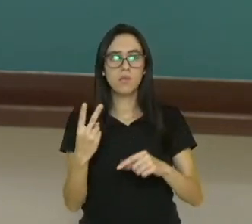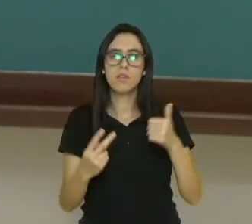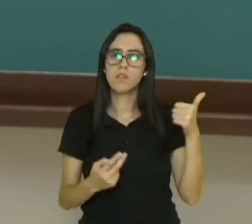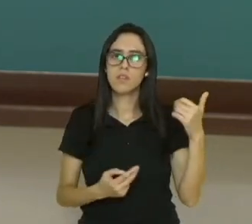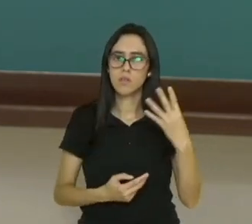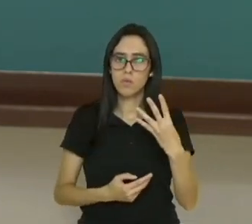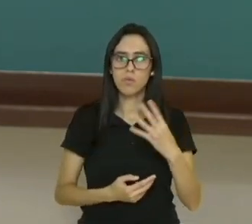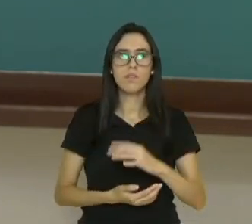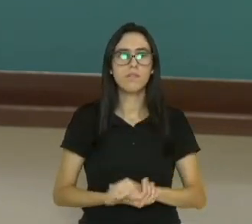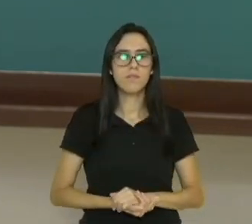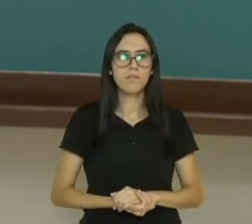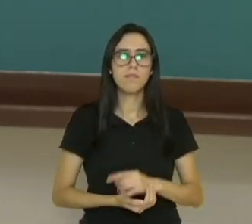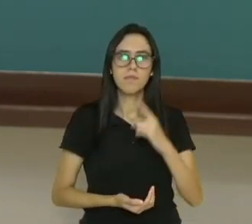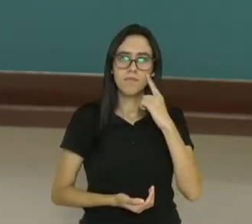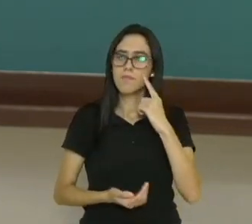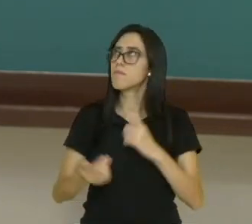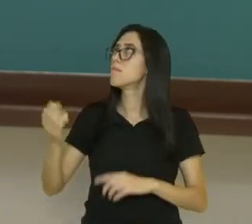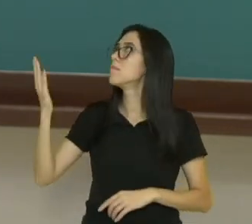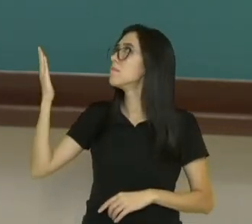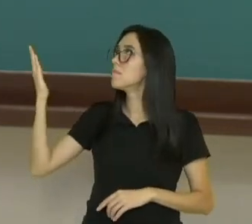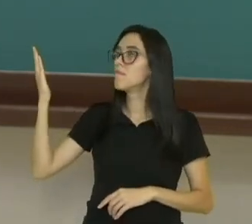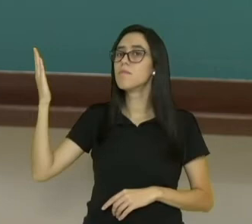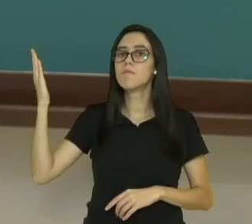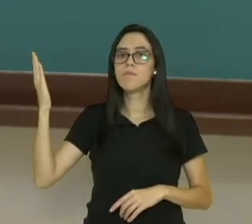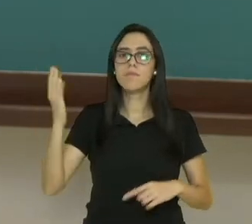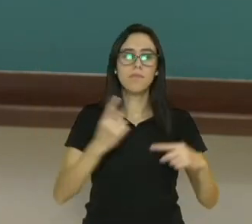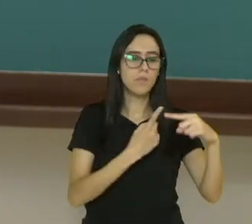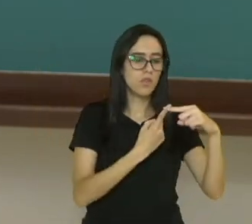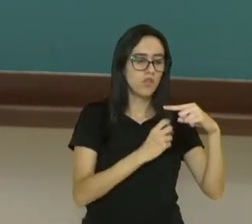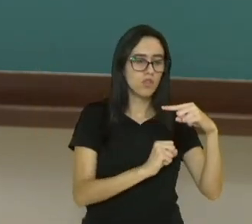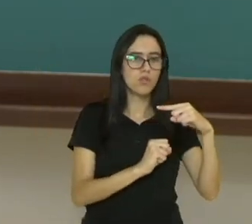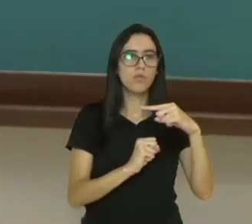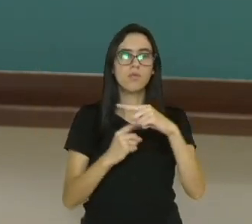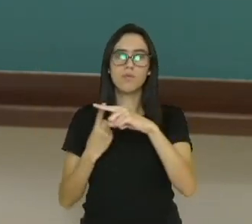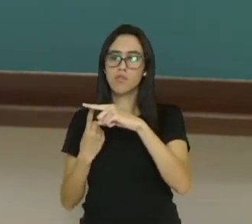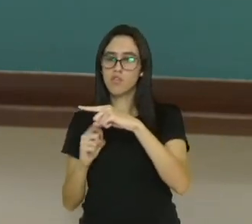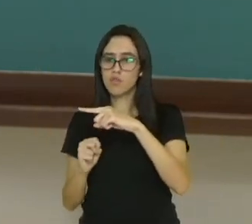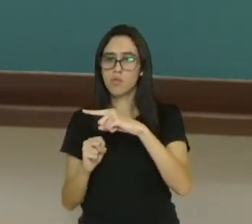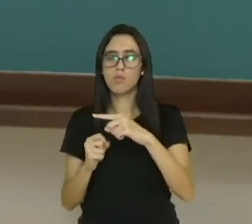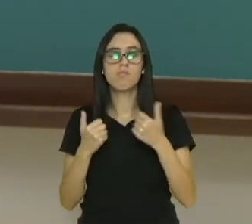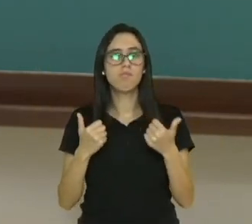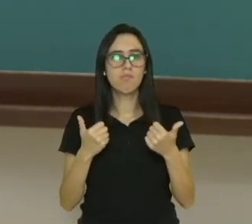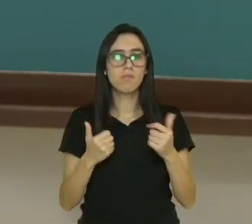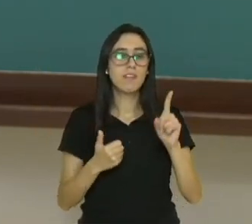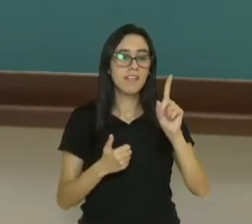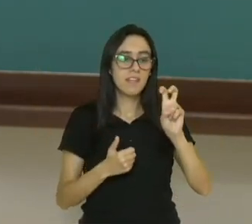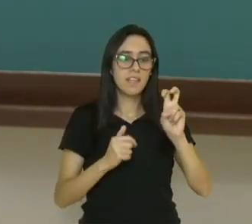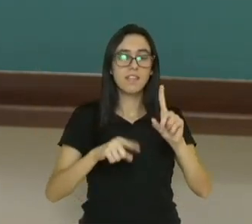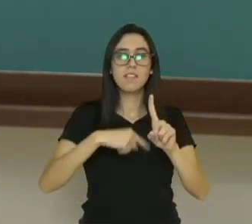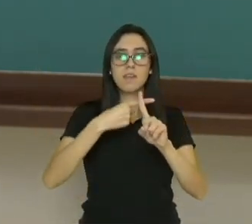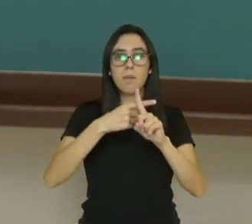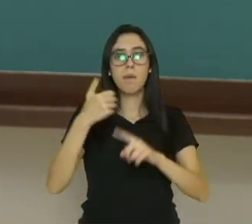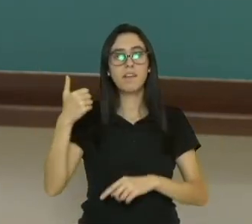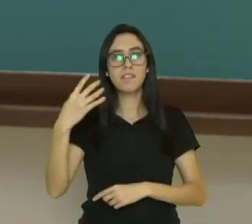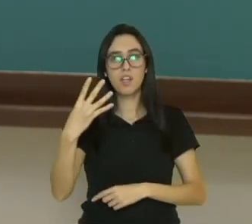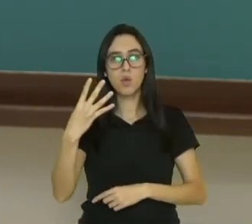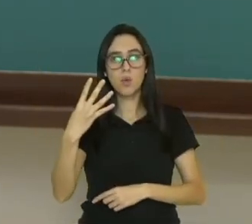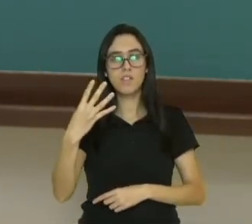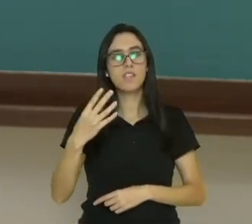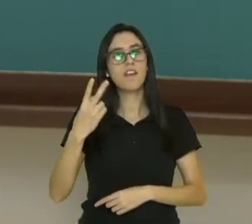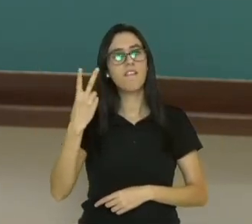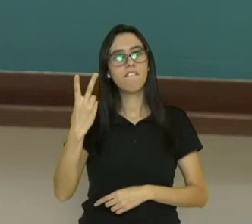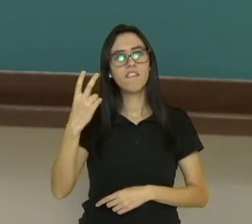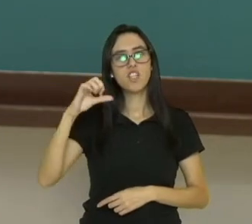14. Já tenho o numerador, o denominador, perdão, é só repetir e vou somar. 15 mais 14, 29.